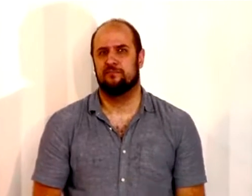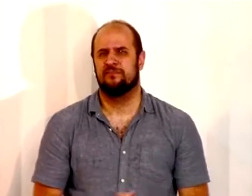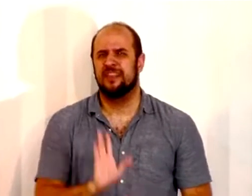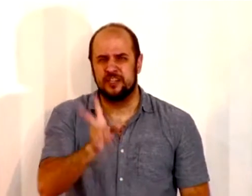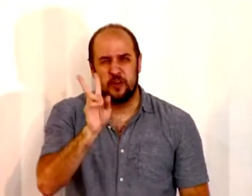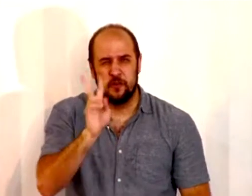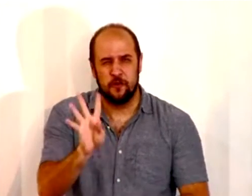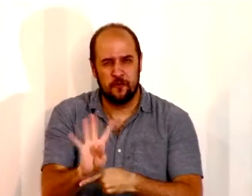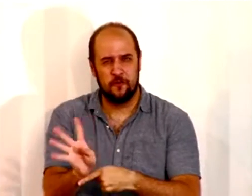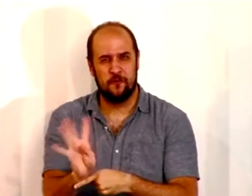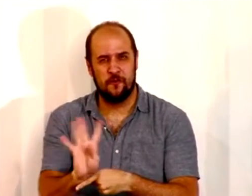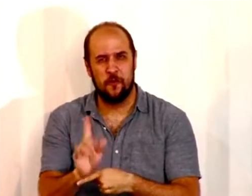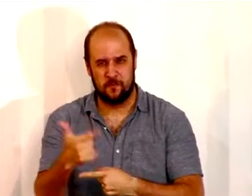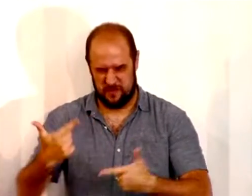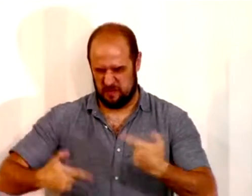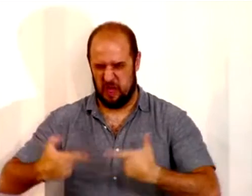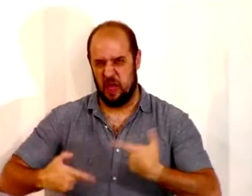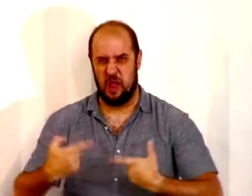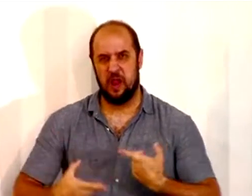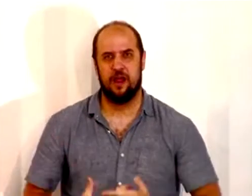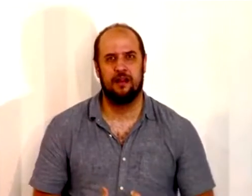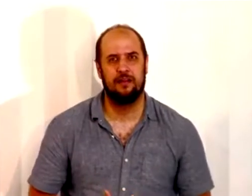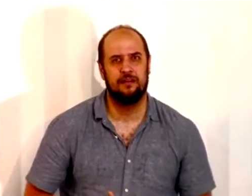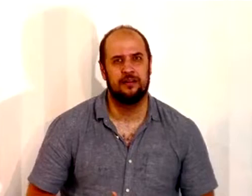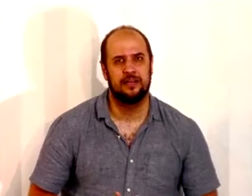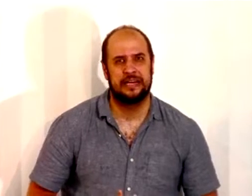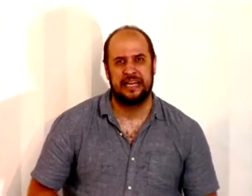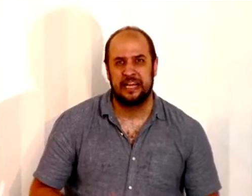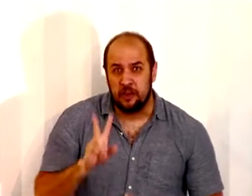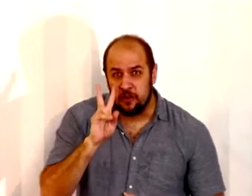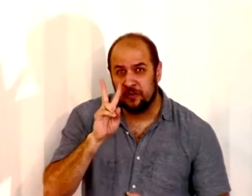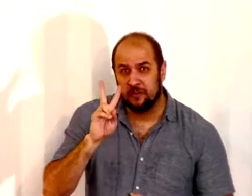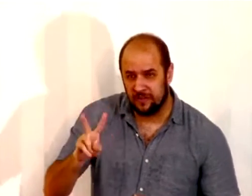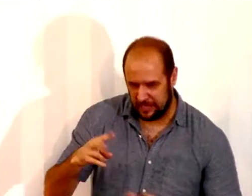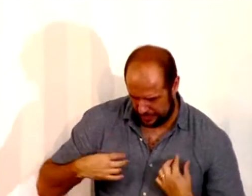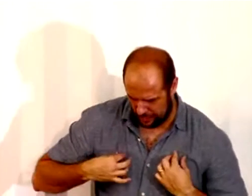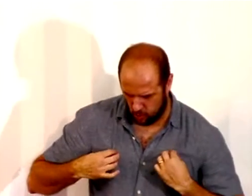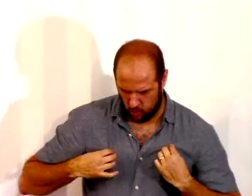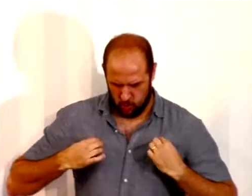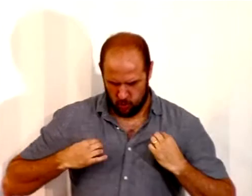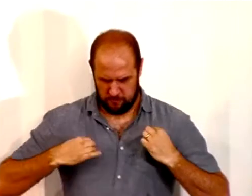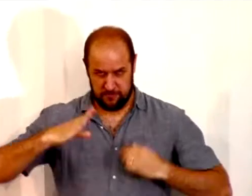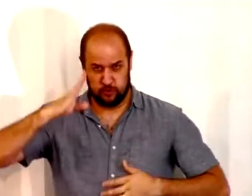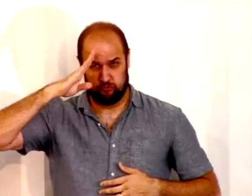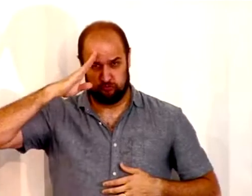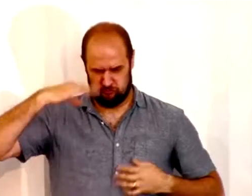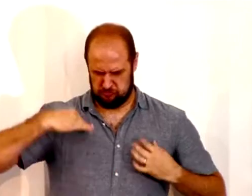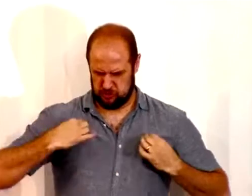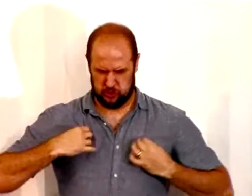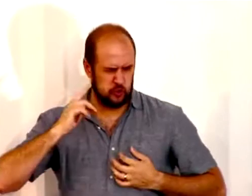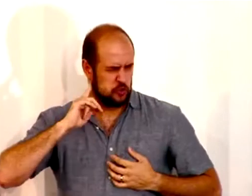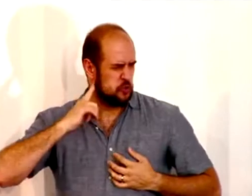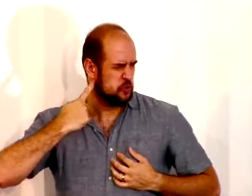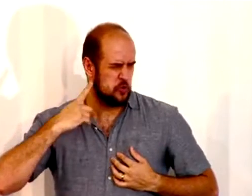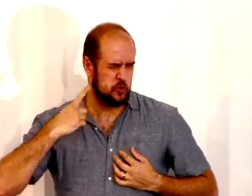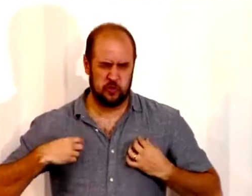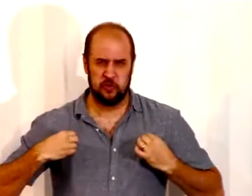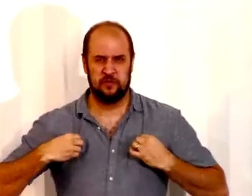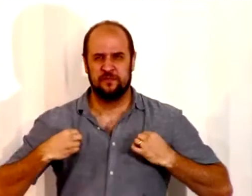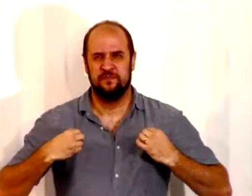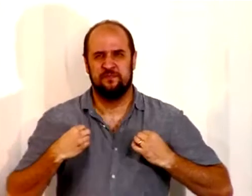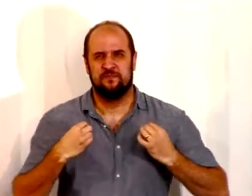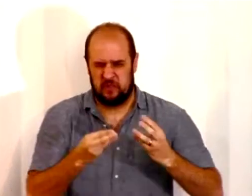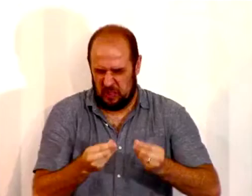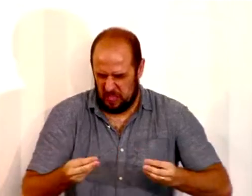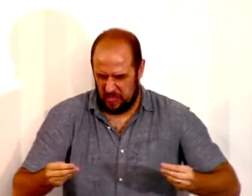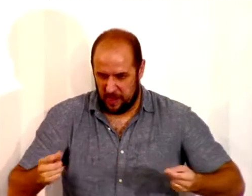guerra? Aqueles filmes que você vê a roupa, a farda do soldado toda suja, às vezes não só suja de lama, mas